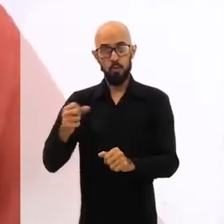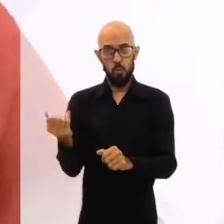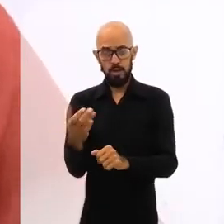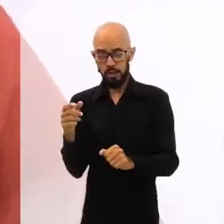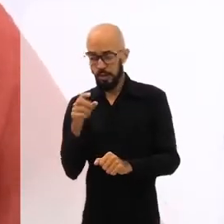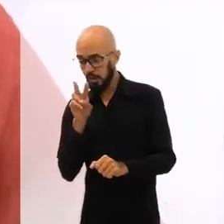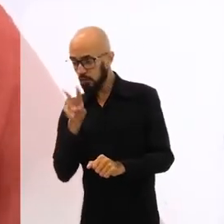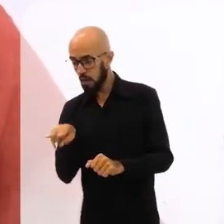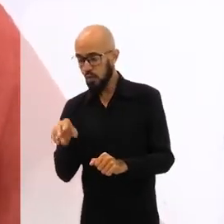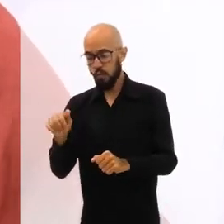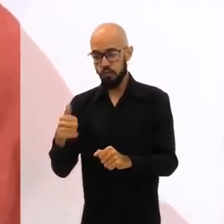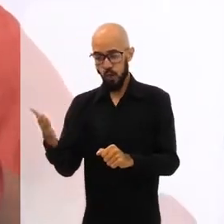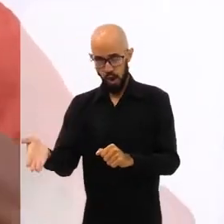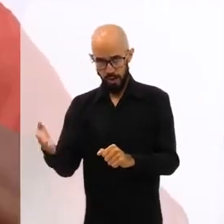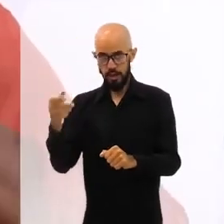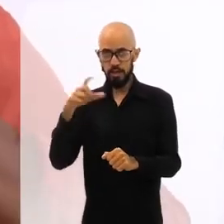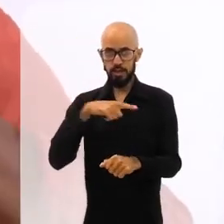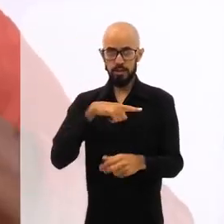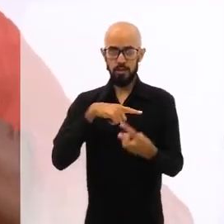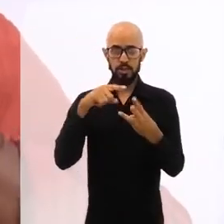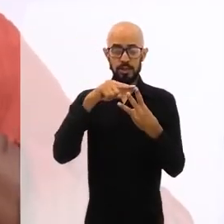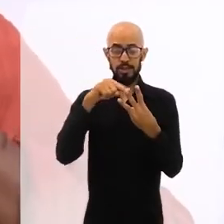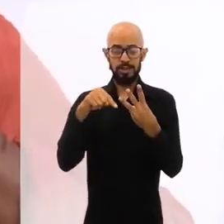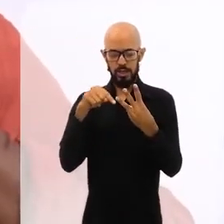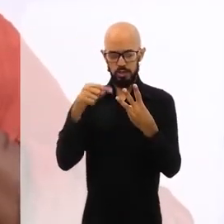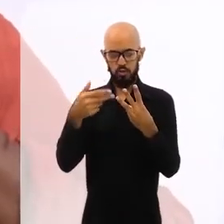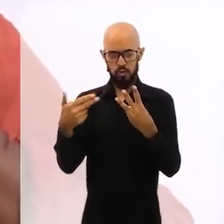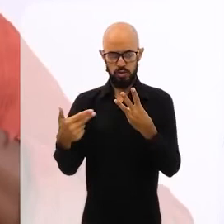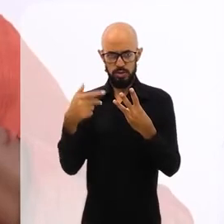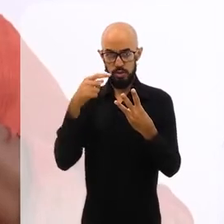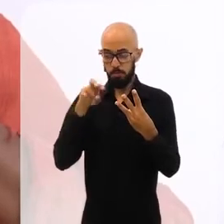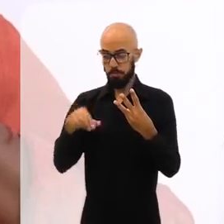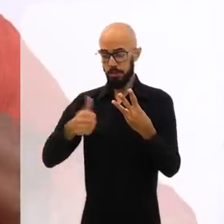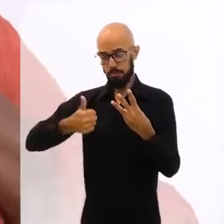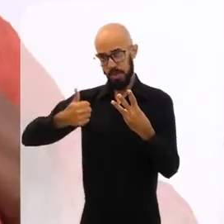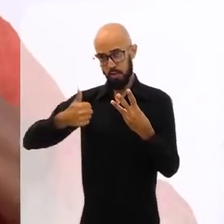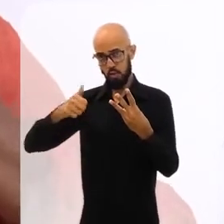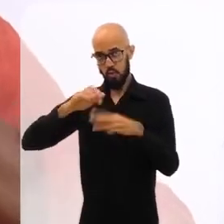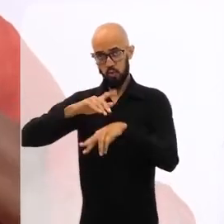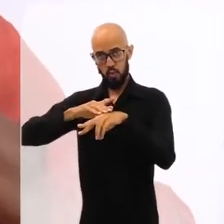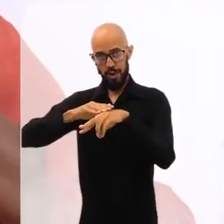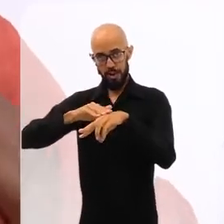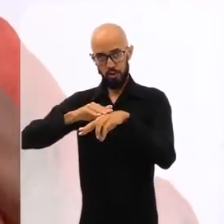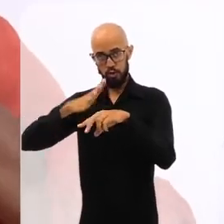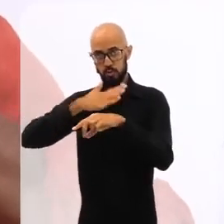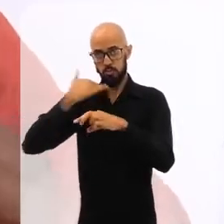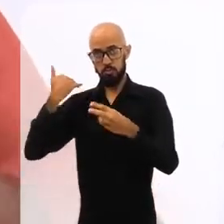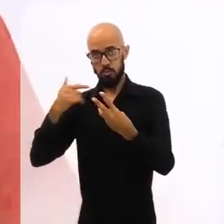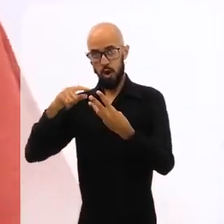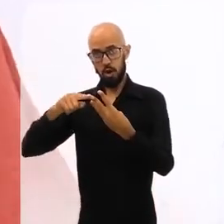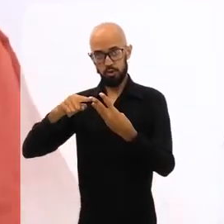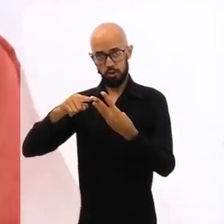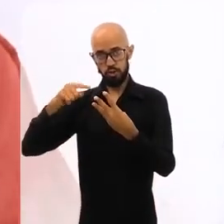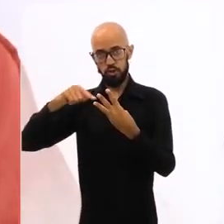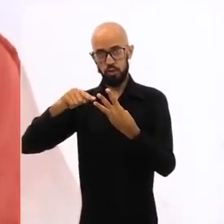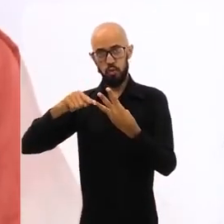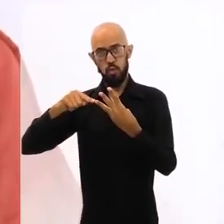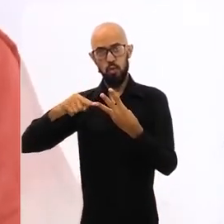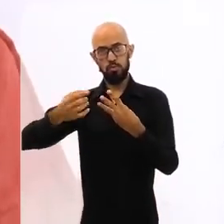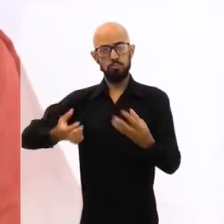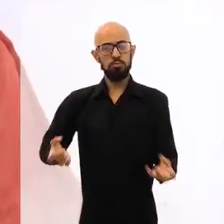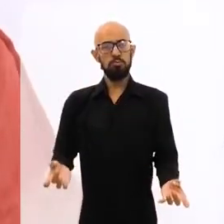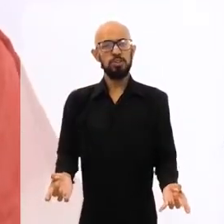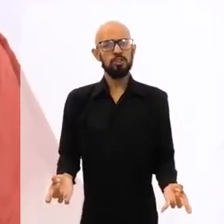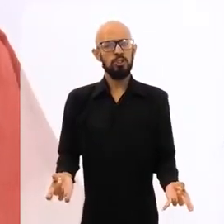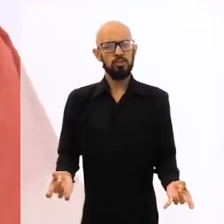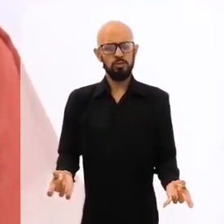três sinais característico. Ele viu um doente, tá? Ele viu uma morte e viu um ser meditando. Então